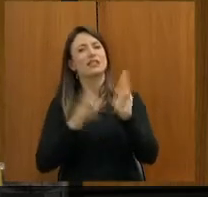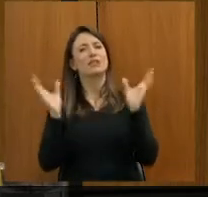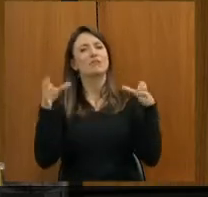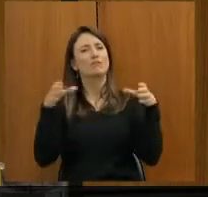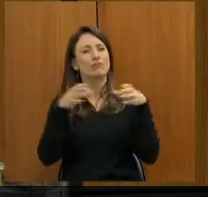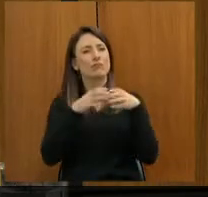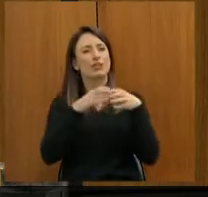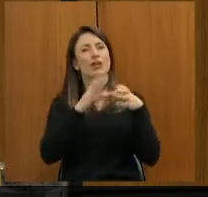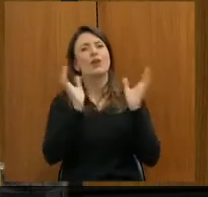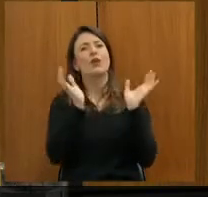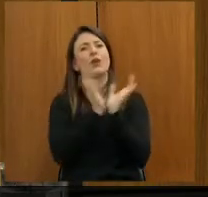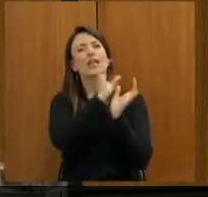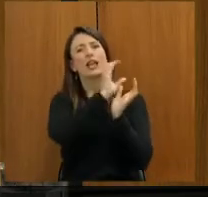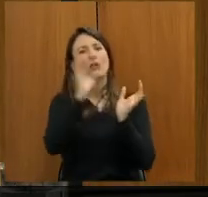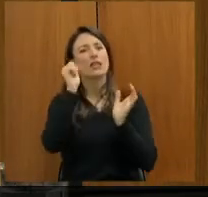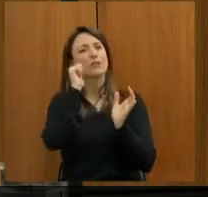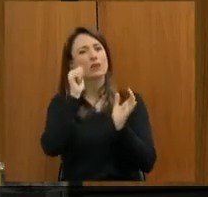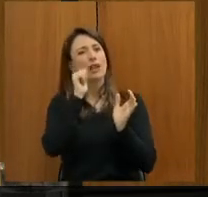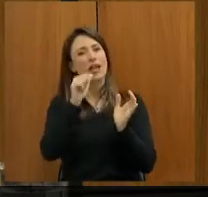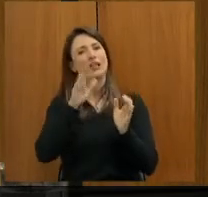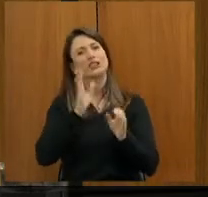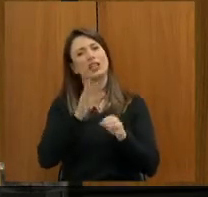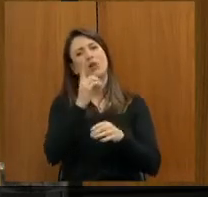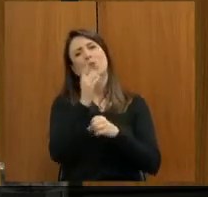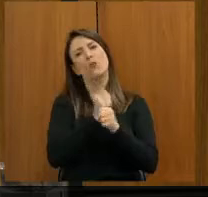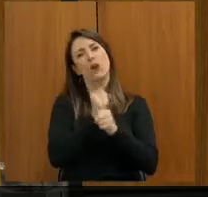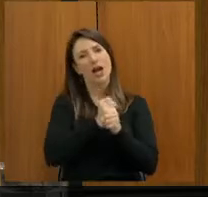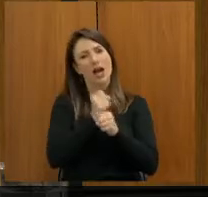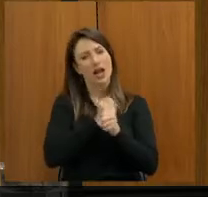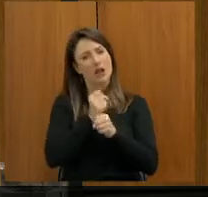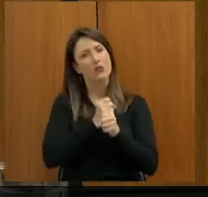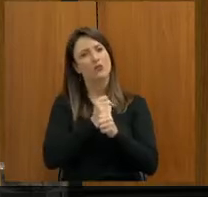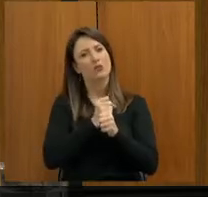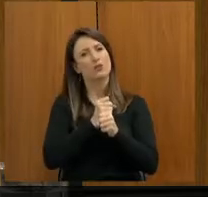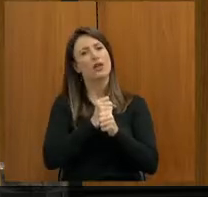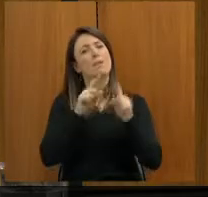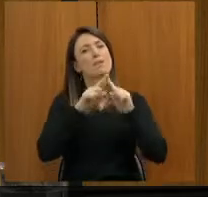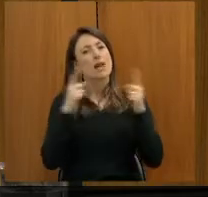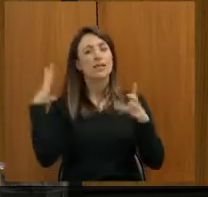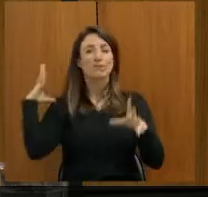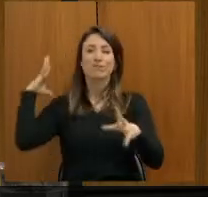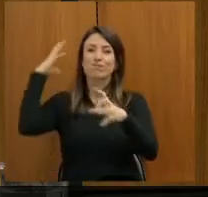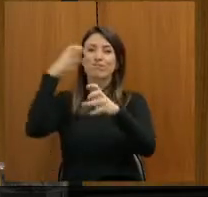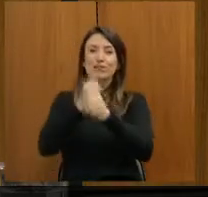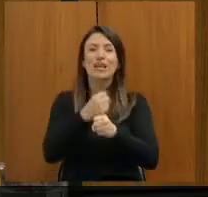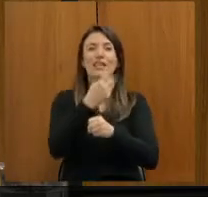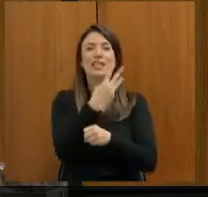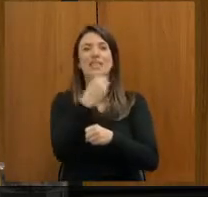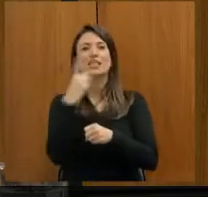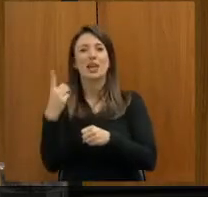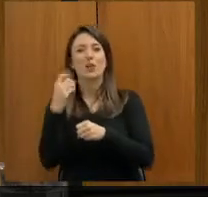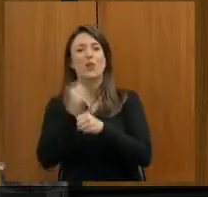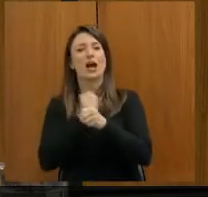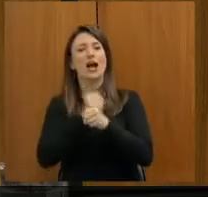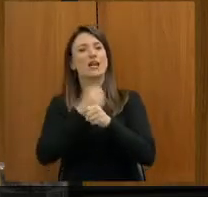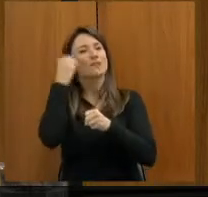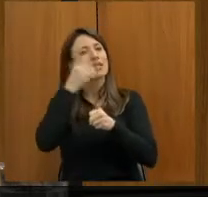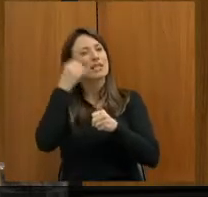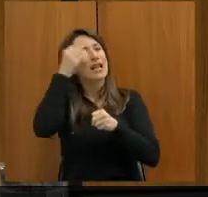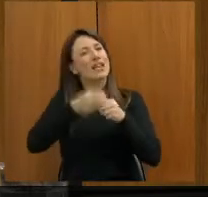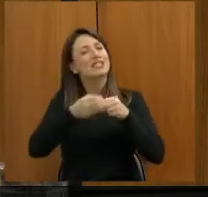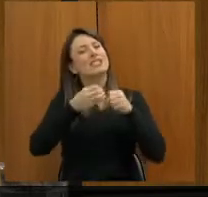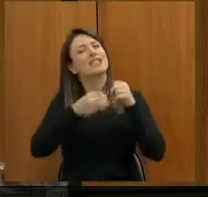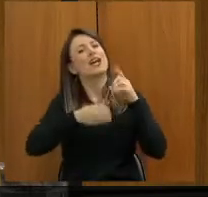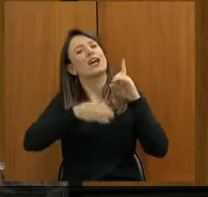um local que eu estou só há um ano Mas eu tenho 31 demais fratura mudei de cidade quatro cinco vezes